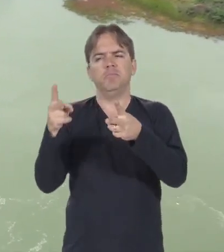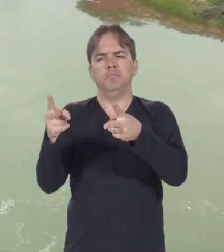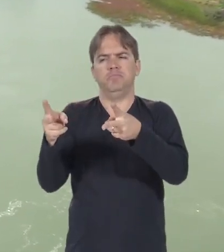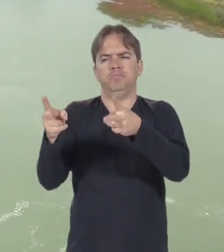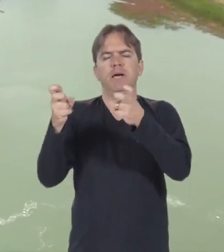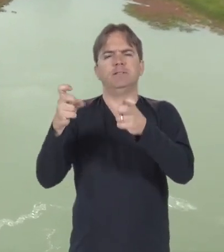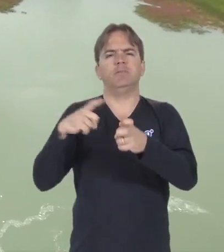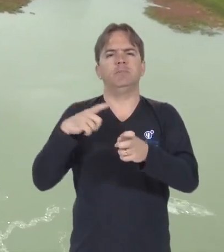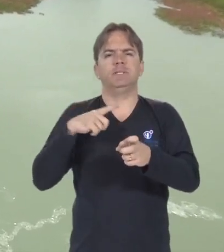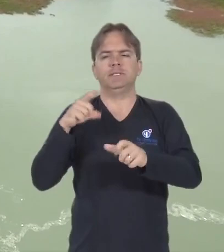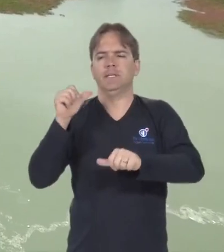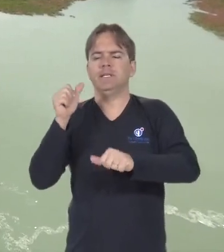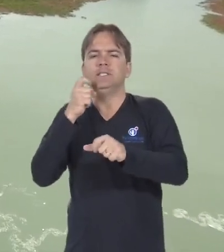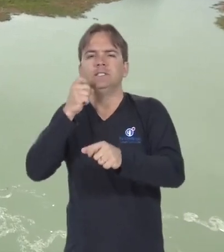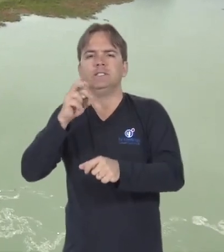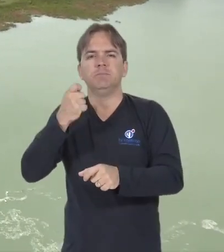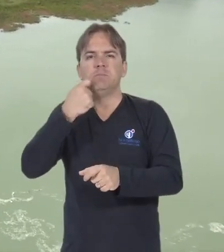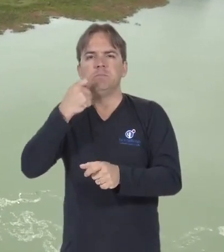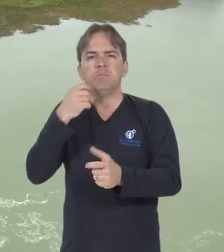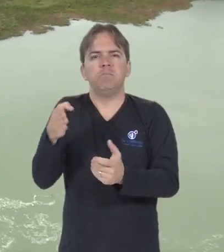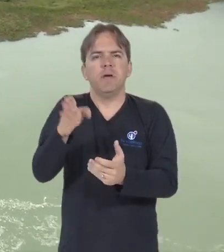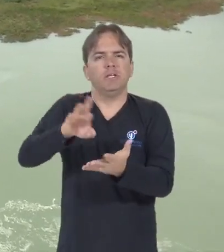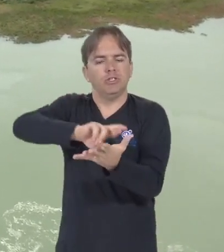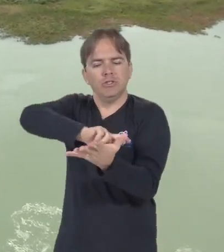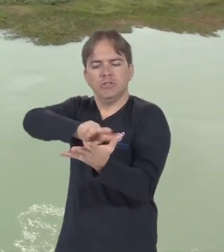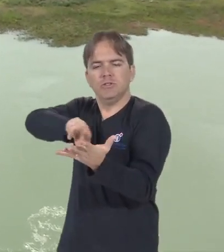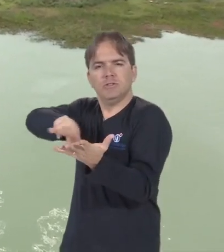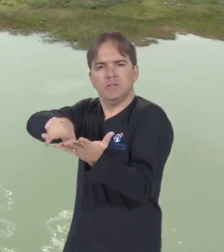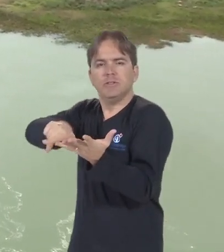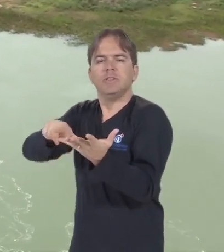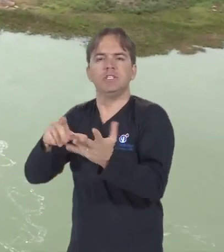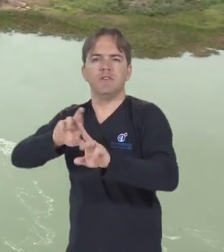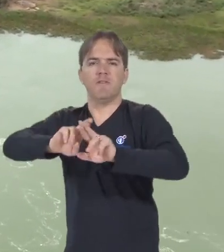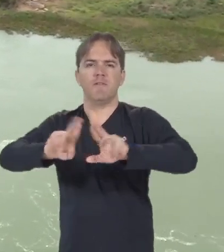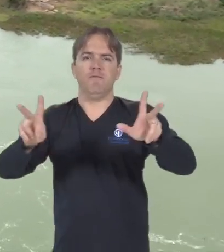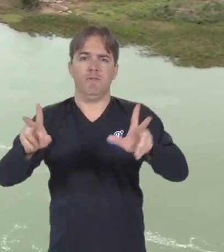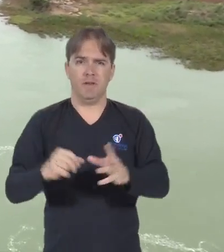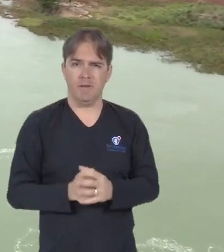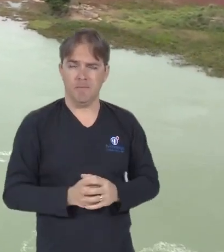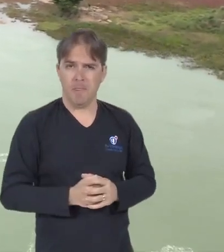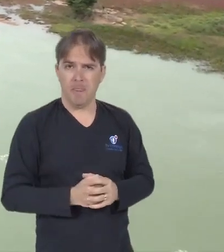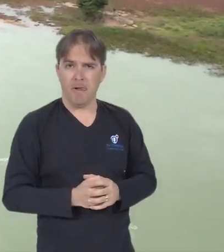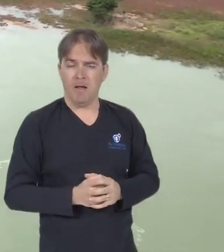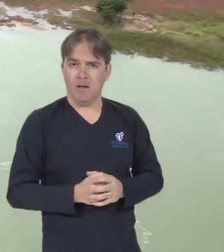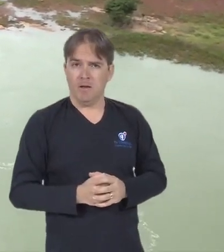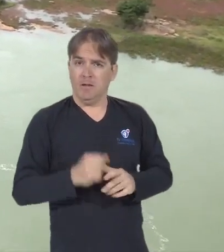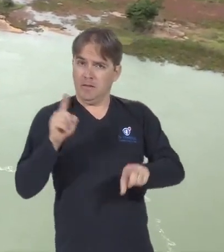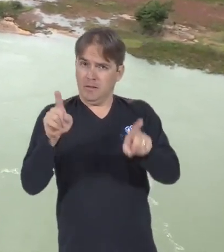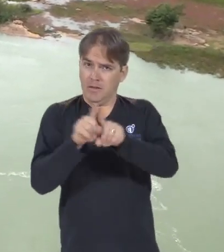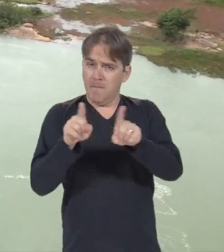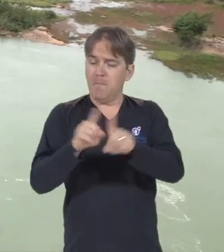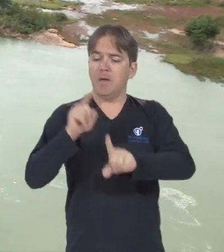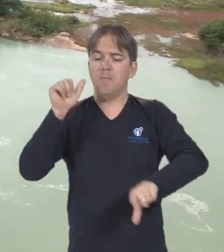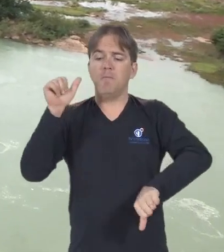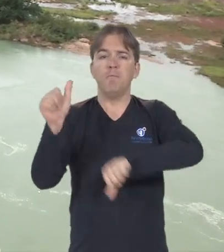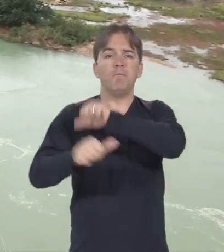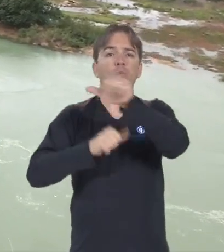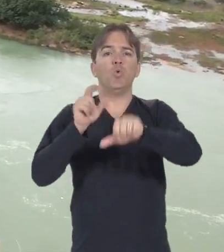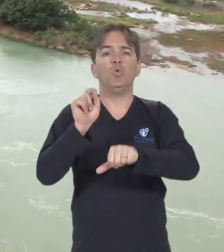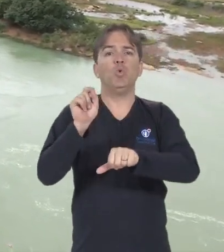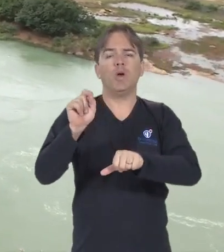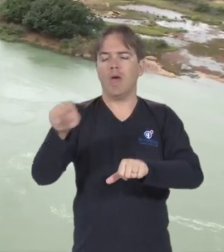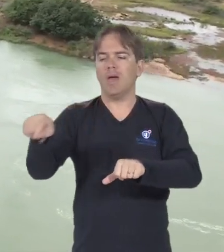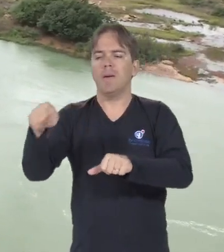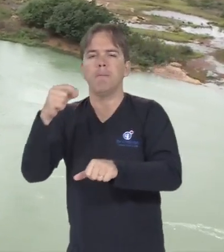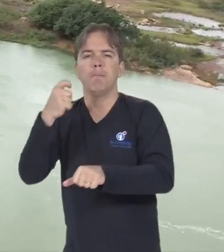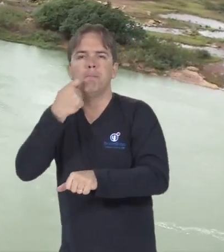inevitavelmente, algumas espécies de peixes, né, chegam até esses locais. E isso muda também a relação das populações que